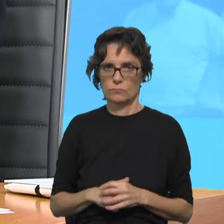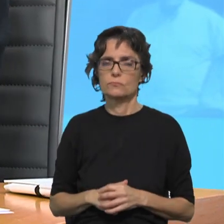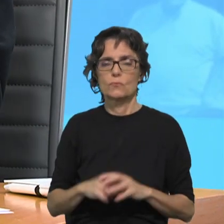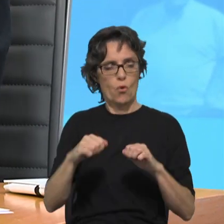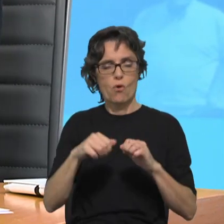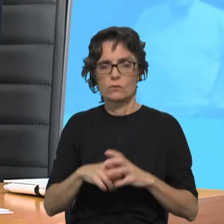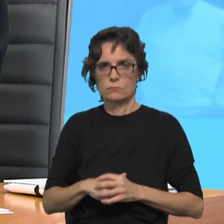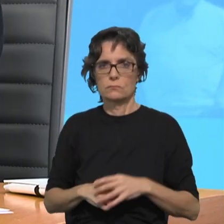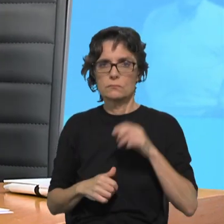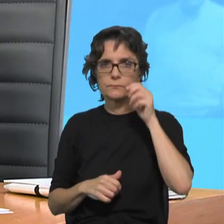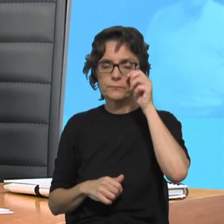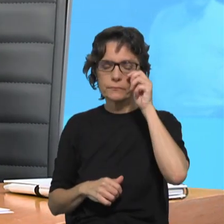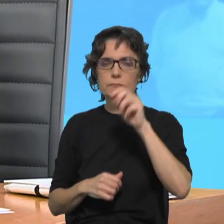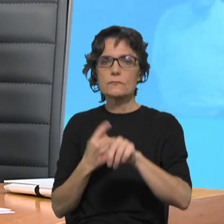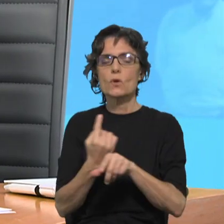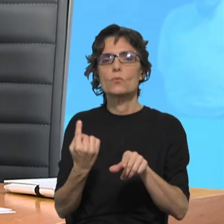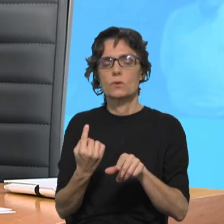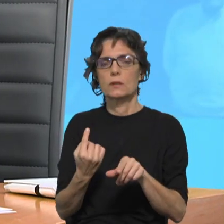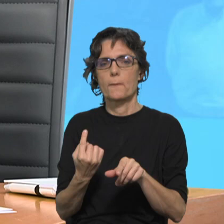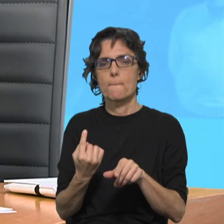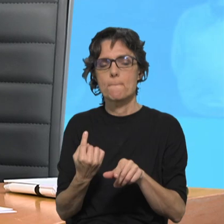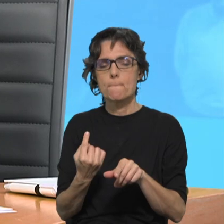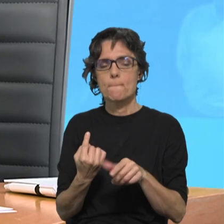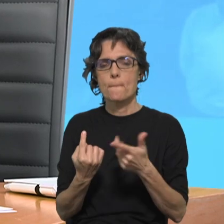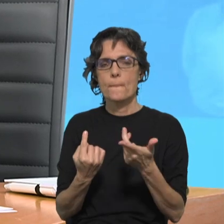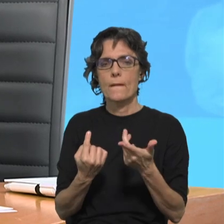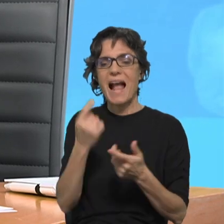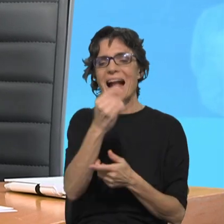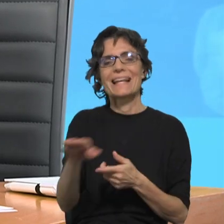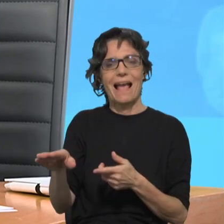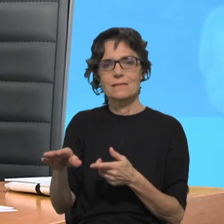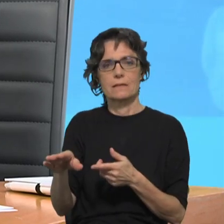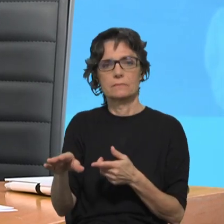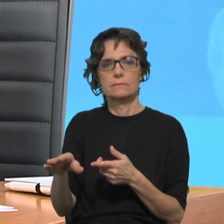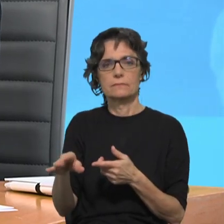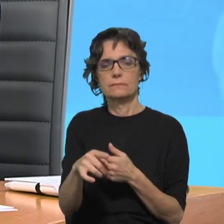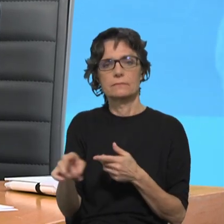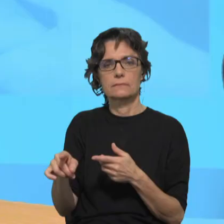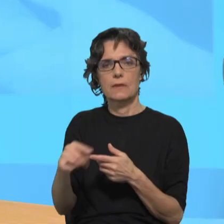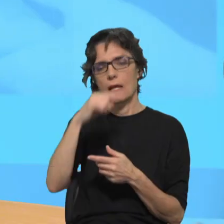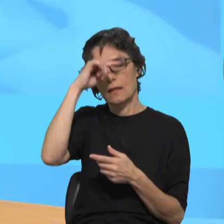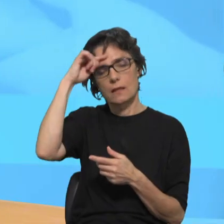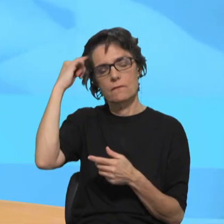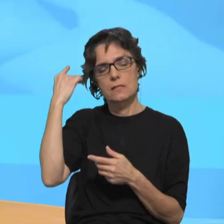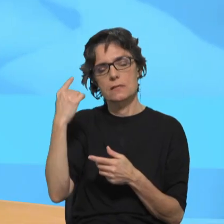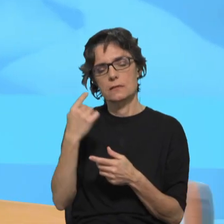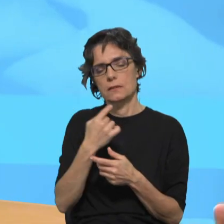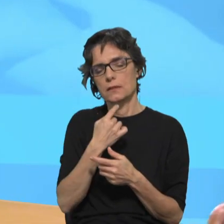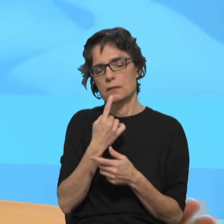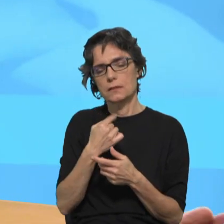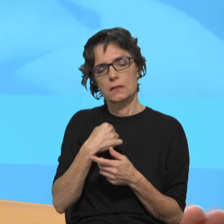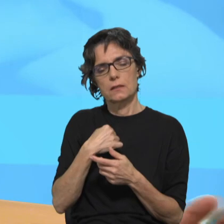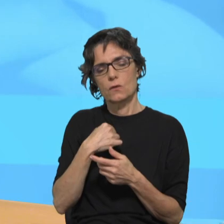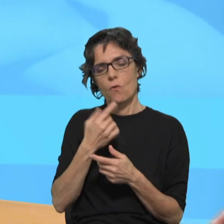Concordo porque muitas vezes as próprias crianças têm muita dificuldade em integrar que foram abusadas, e